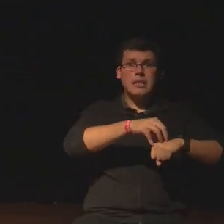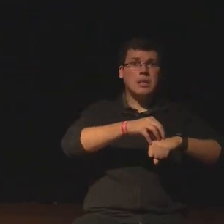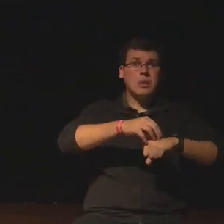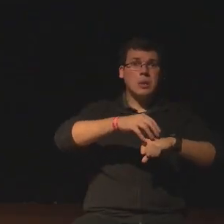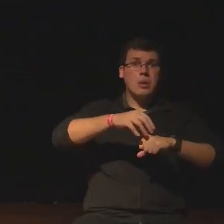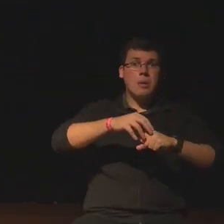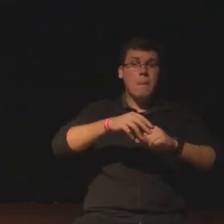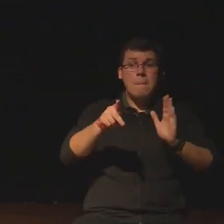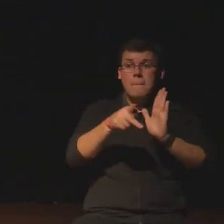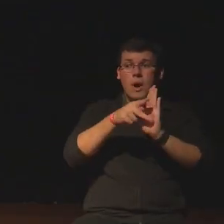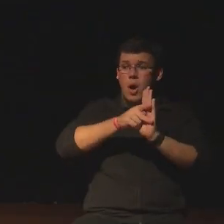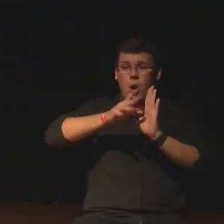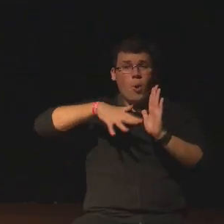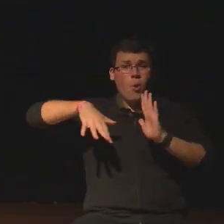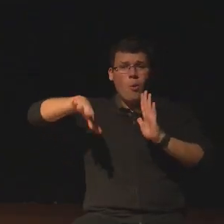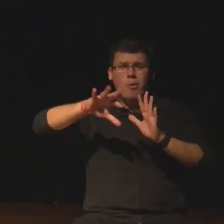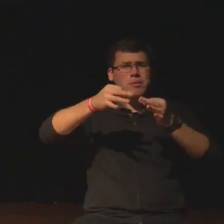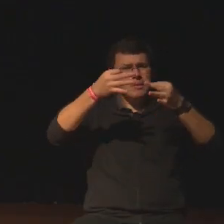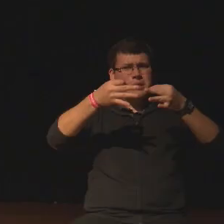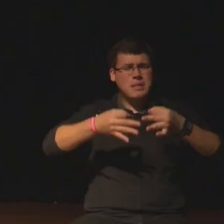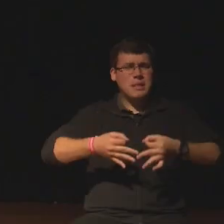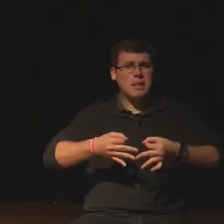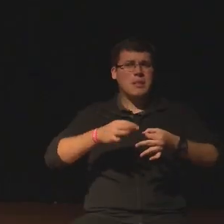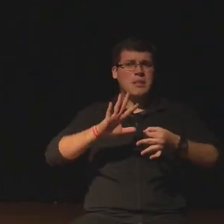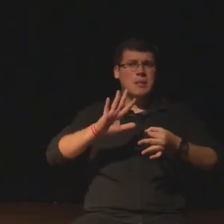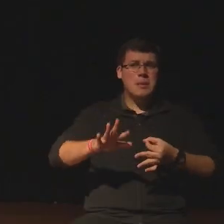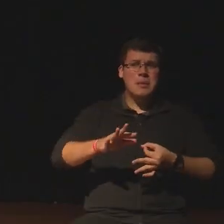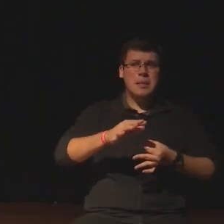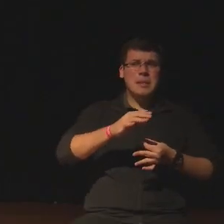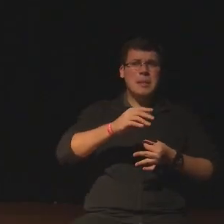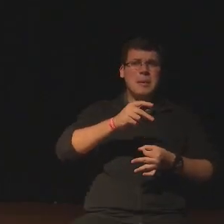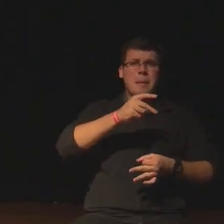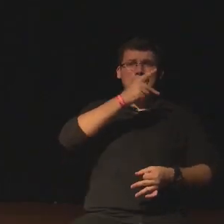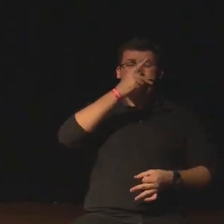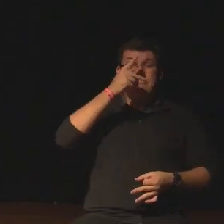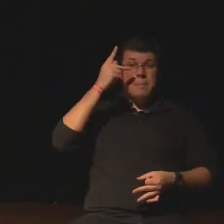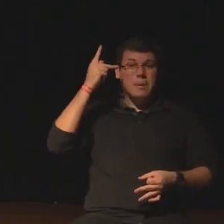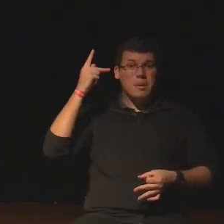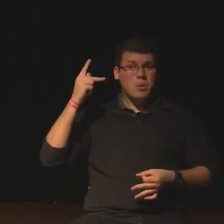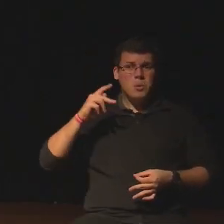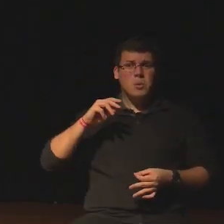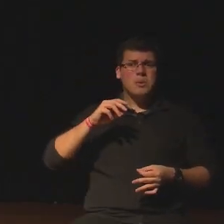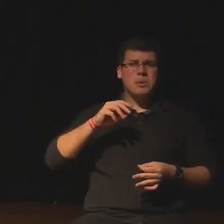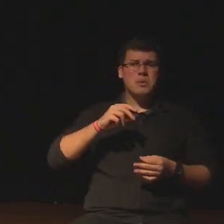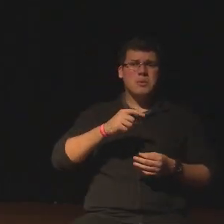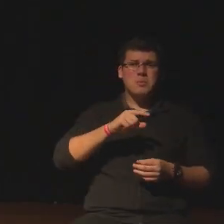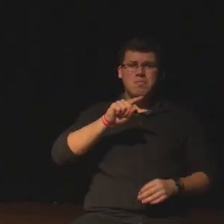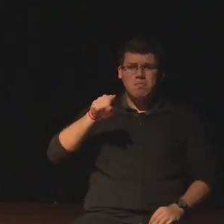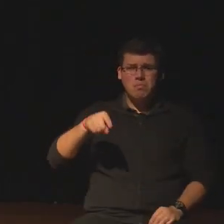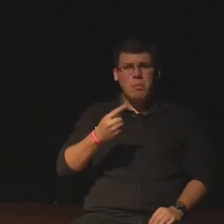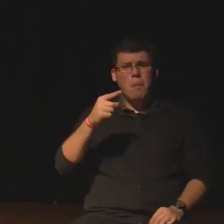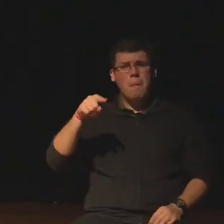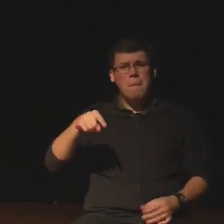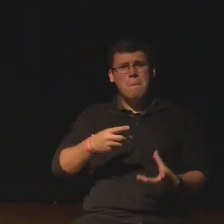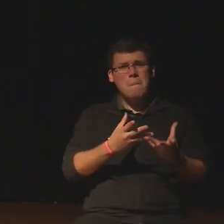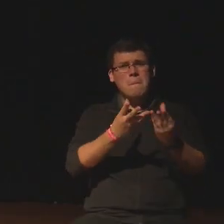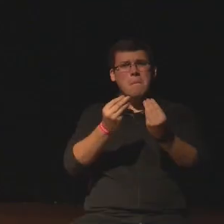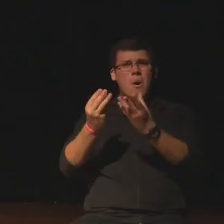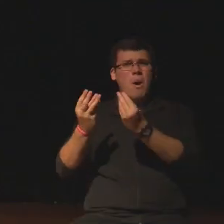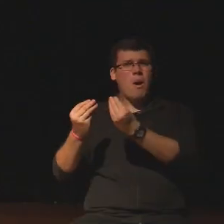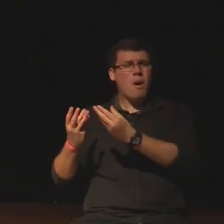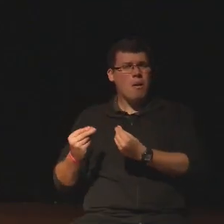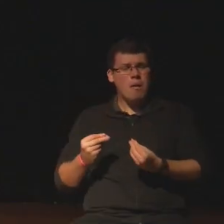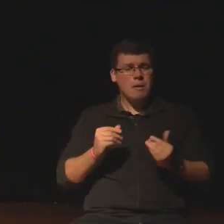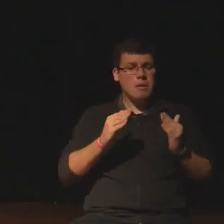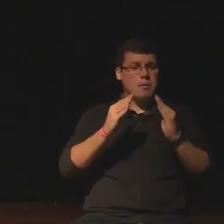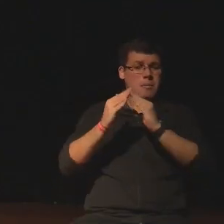que seja. Mas são dezenas de milhares de pessoas que moram aqui. A última é que querem colocar o YouTube tocando na sala da